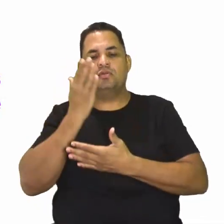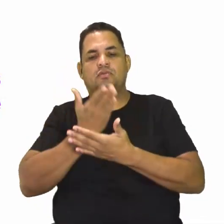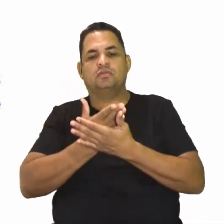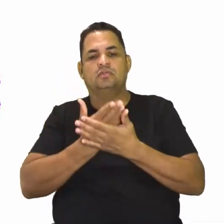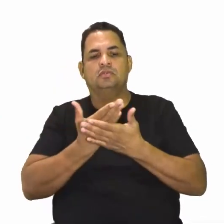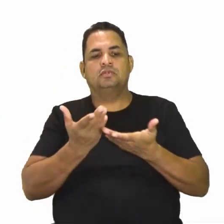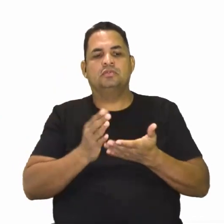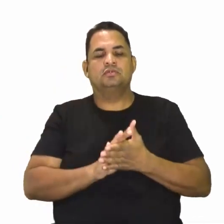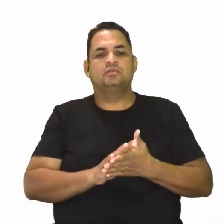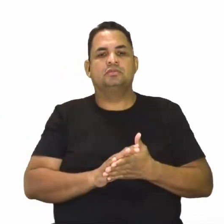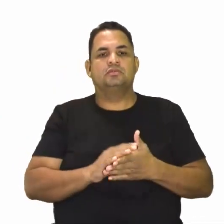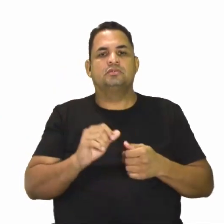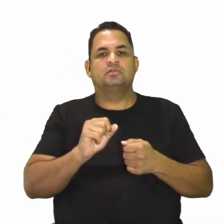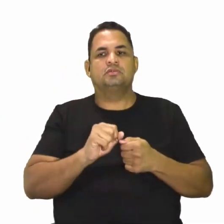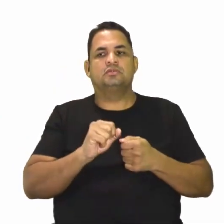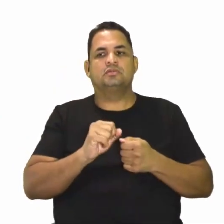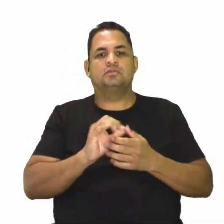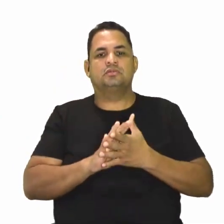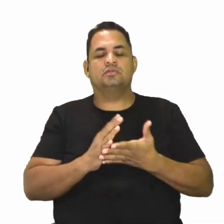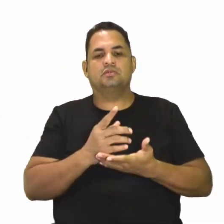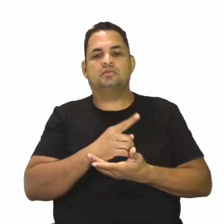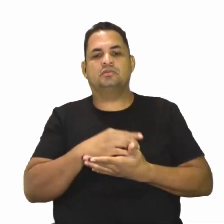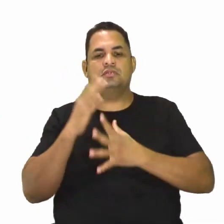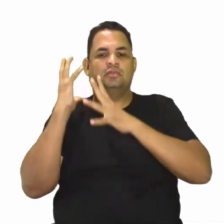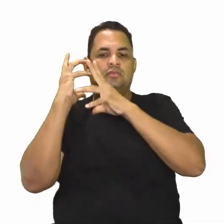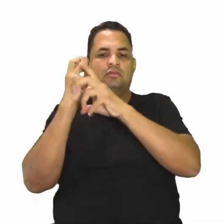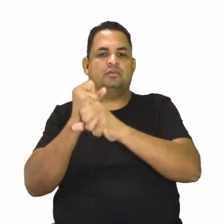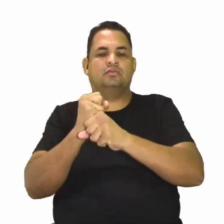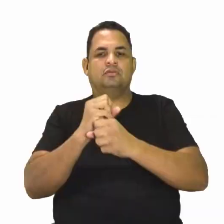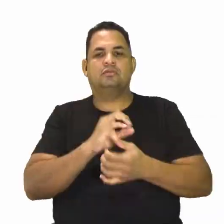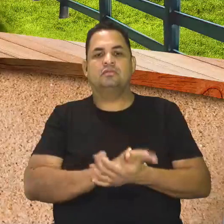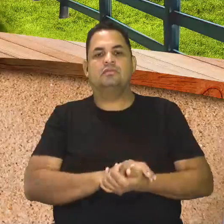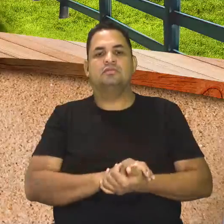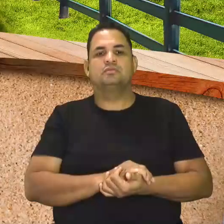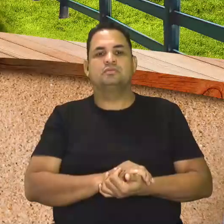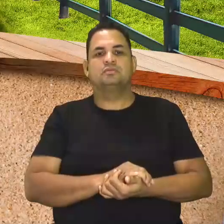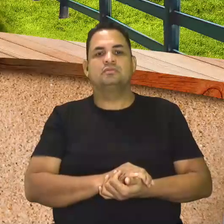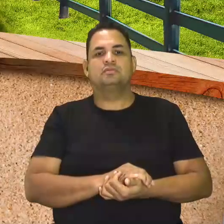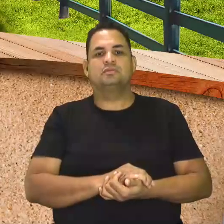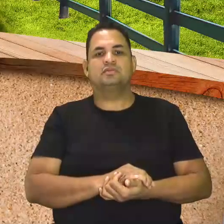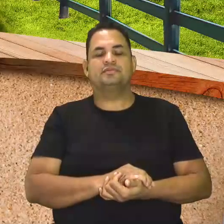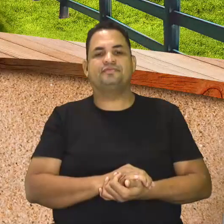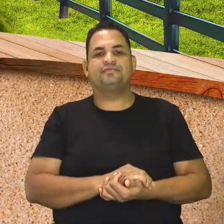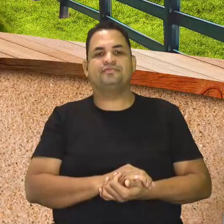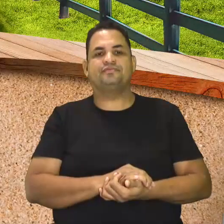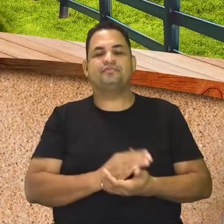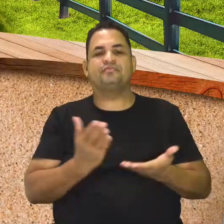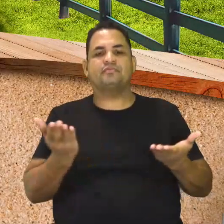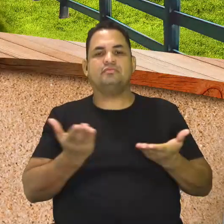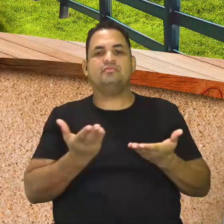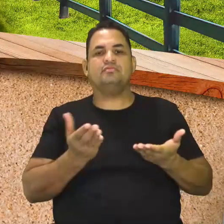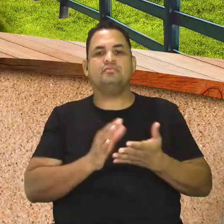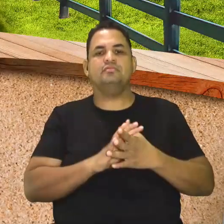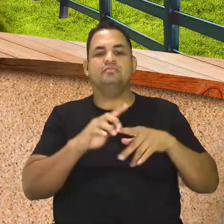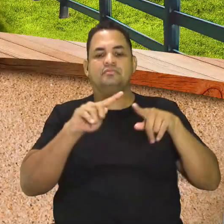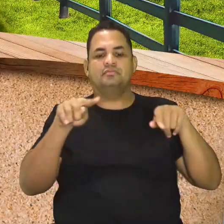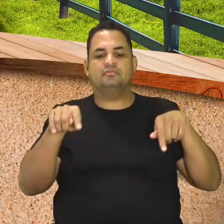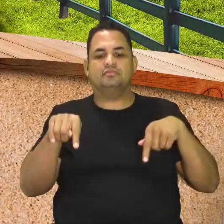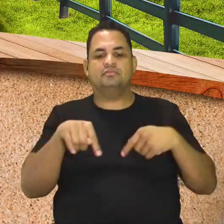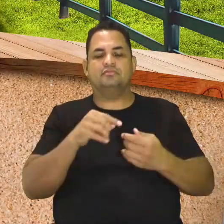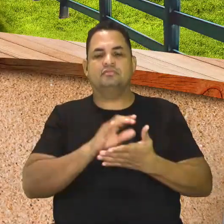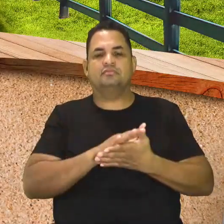estamos fazendo o quê, professor? Essa nossa revisão. Look at me! Agora é a área da atividade.